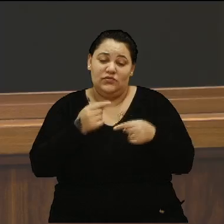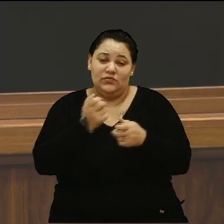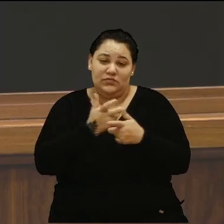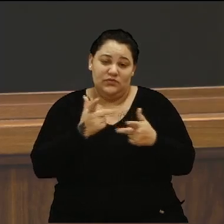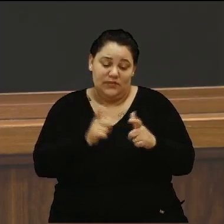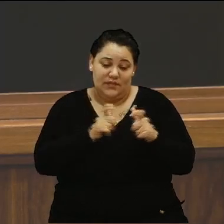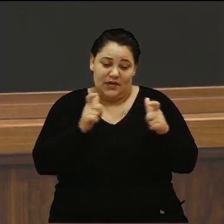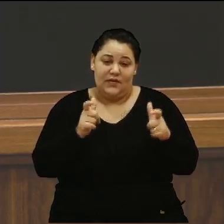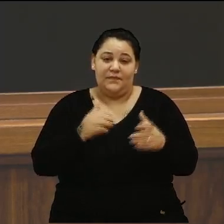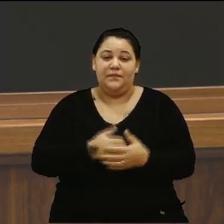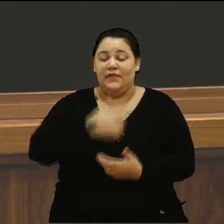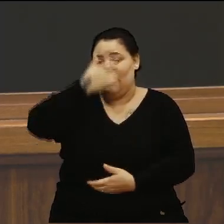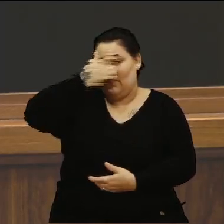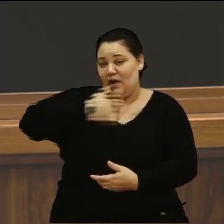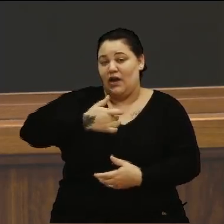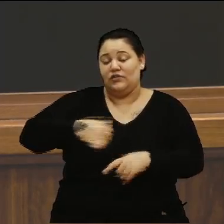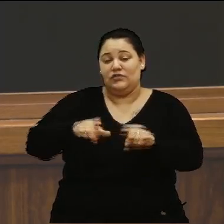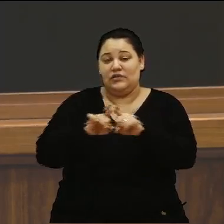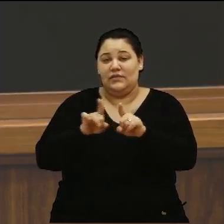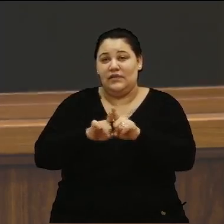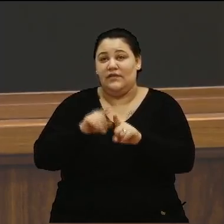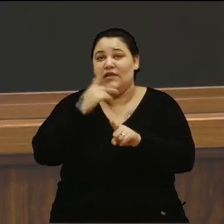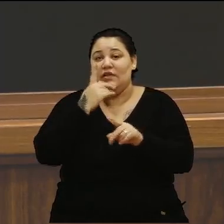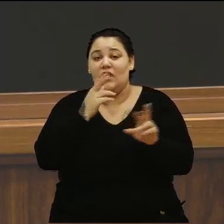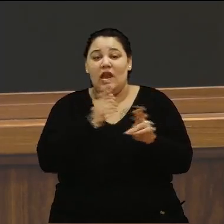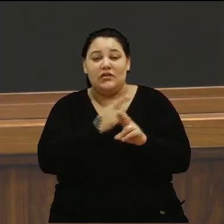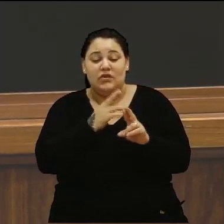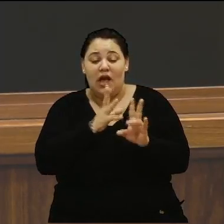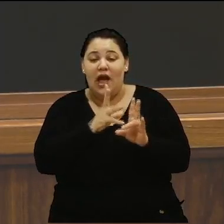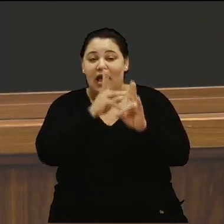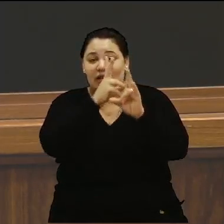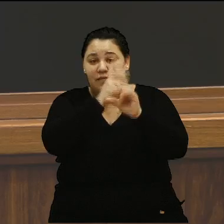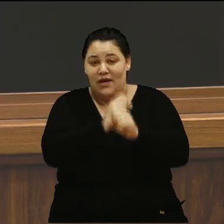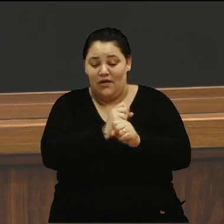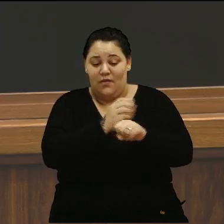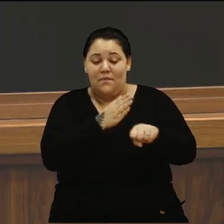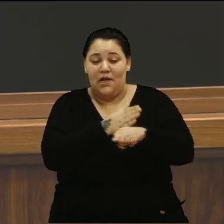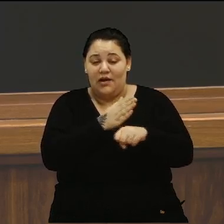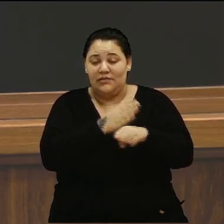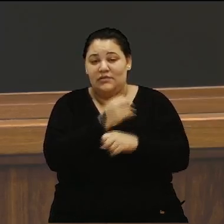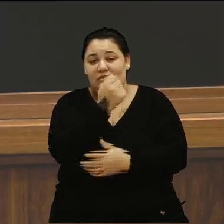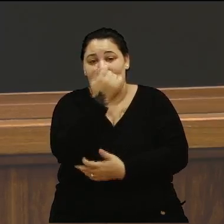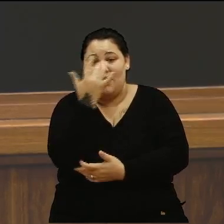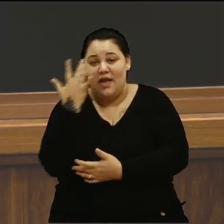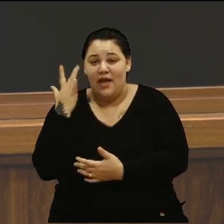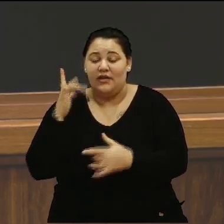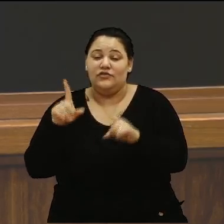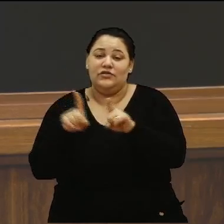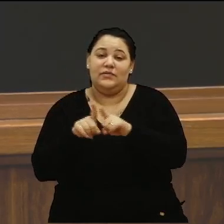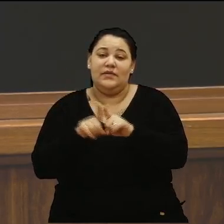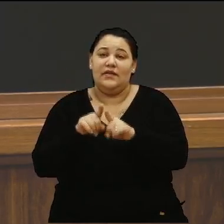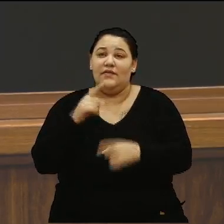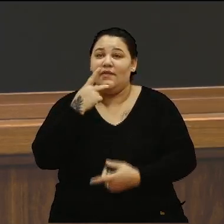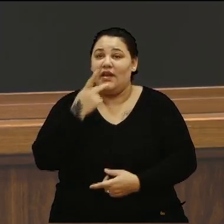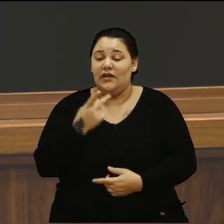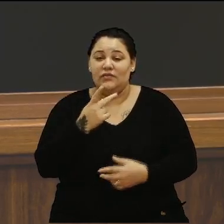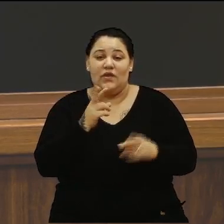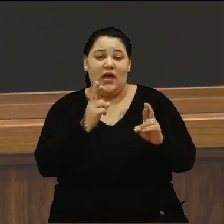que, além dessa questão dos animais, que envolve a questão do ambiente, além da questão